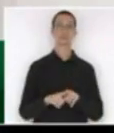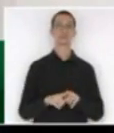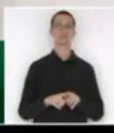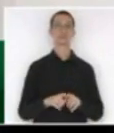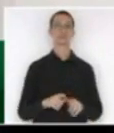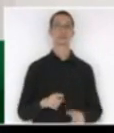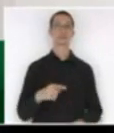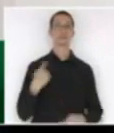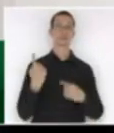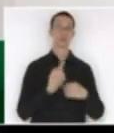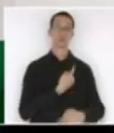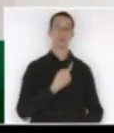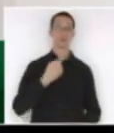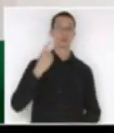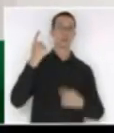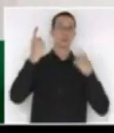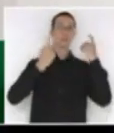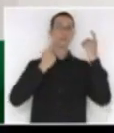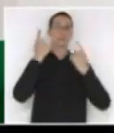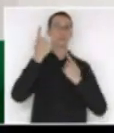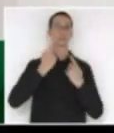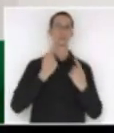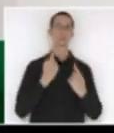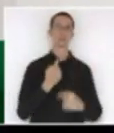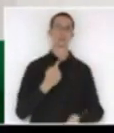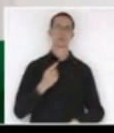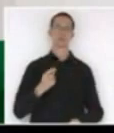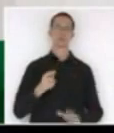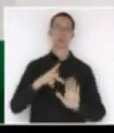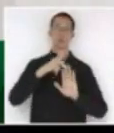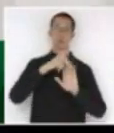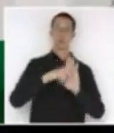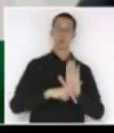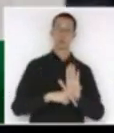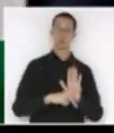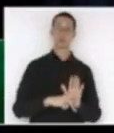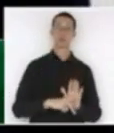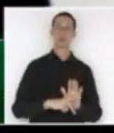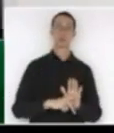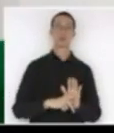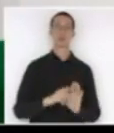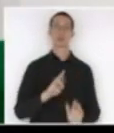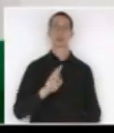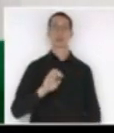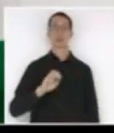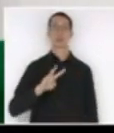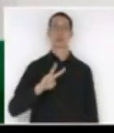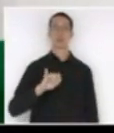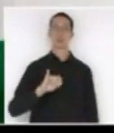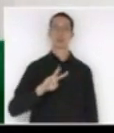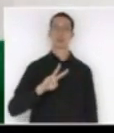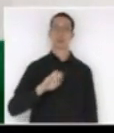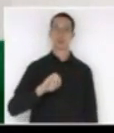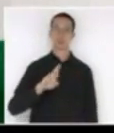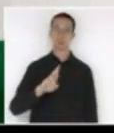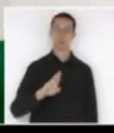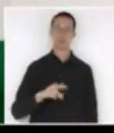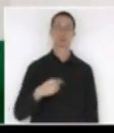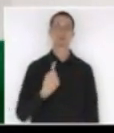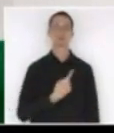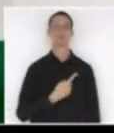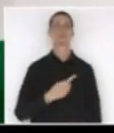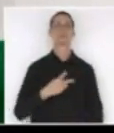em relação ao programa Reviver, que a gente tem, de forma bastante repetitiva, vindo a